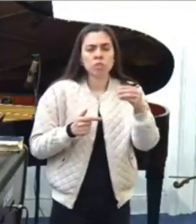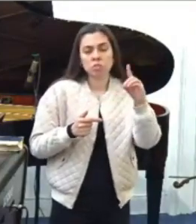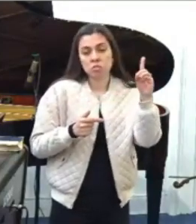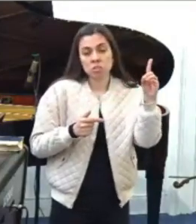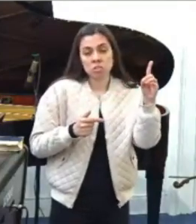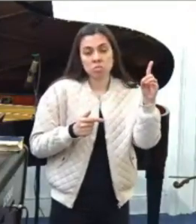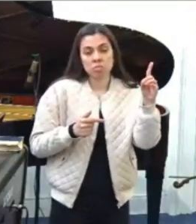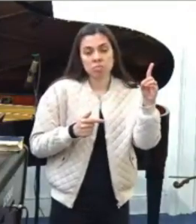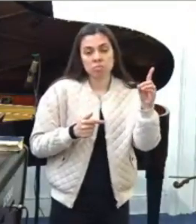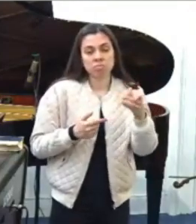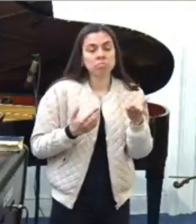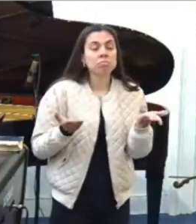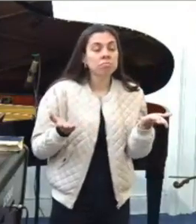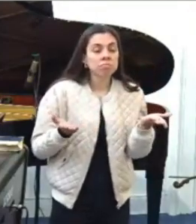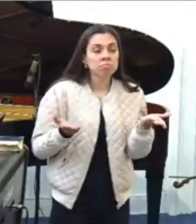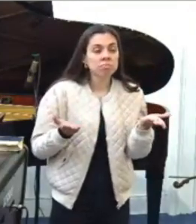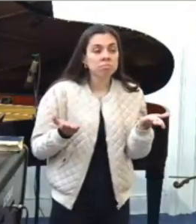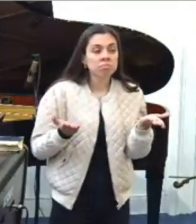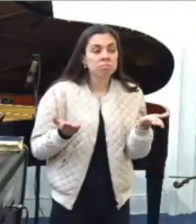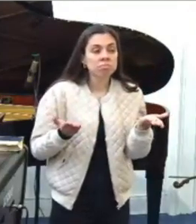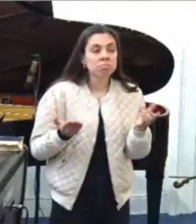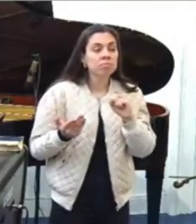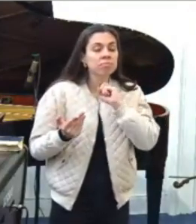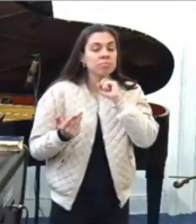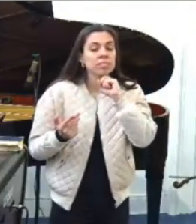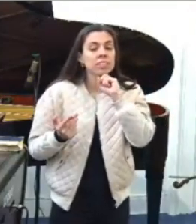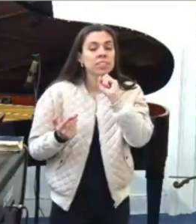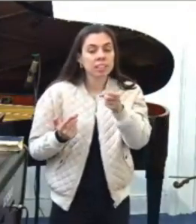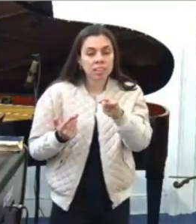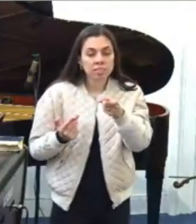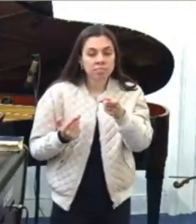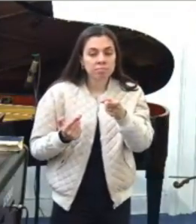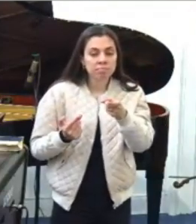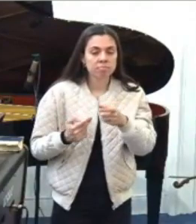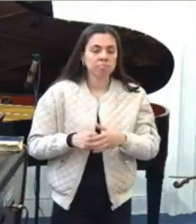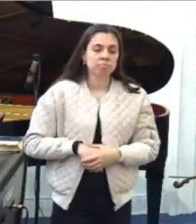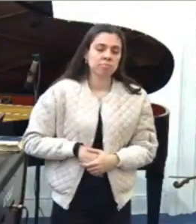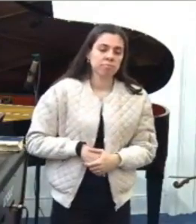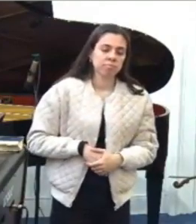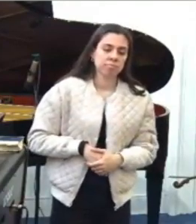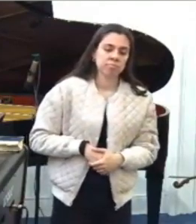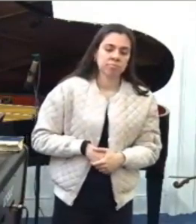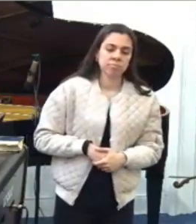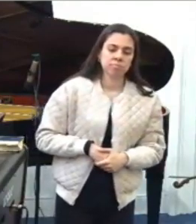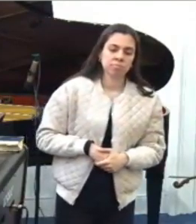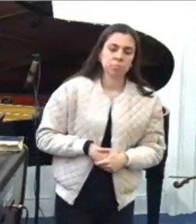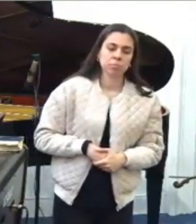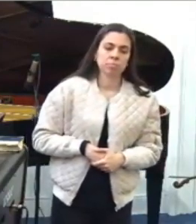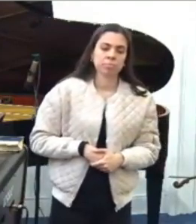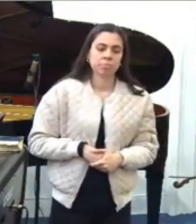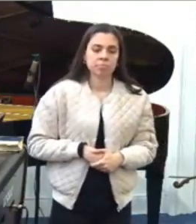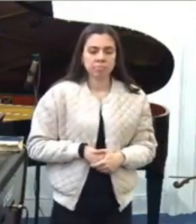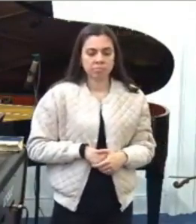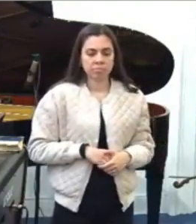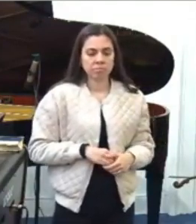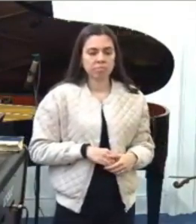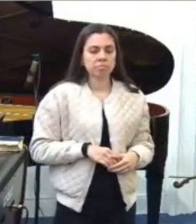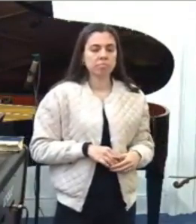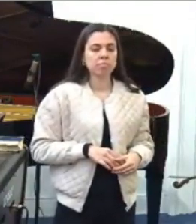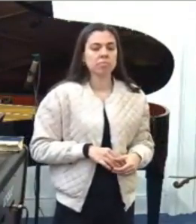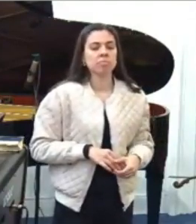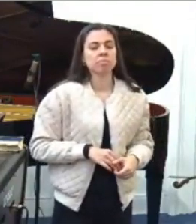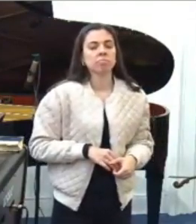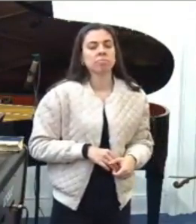Satanás não está mais à direita do Senhor acusando o seu povo de dia e de noite. Satanás não pode mais dizer: olha Josué aqui, o